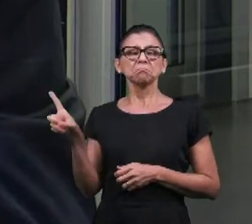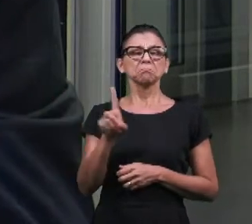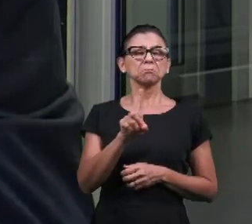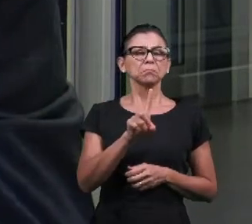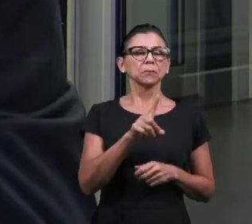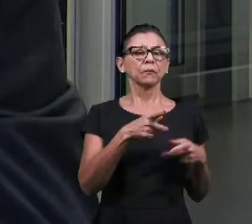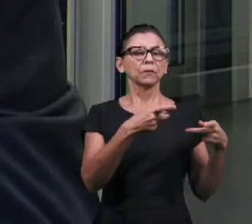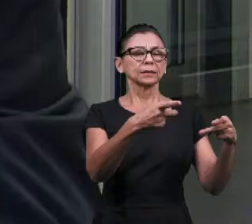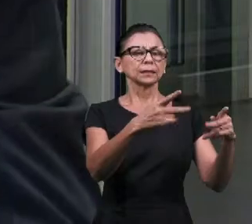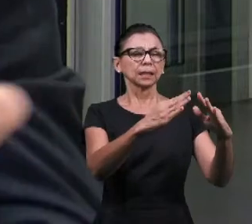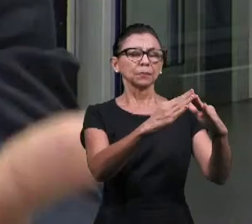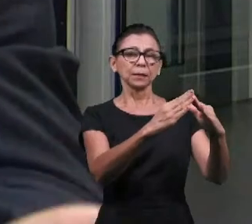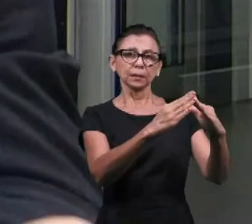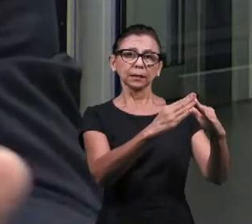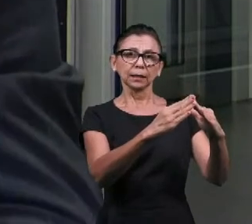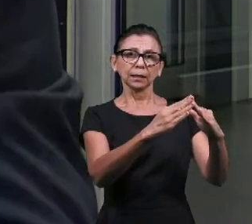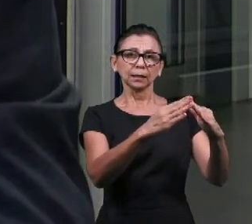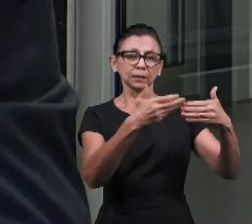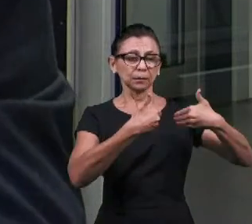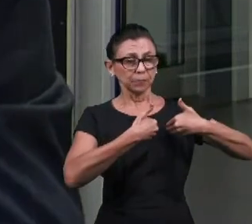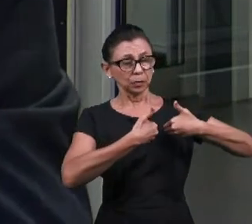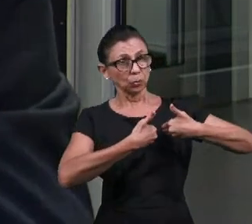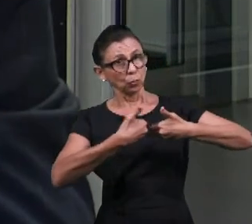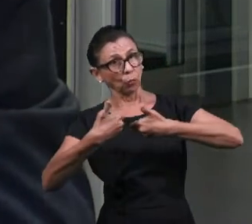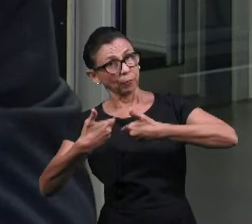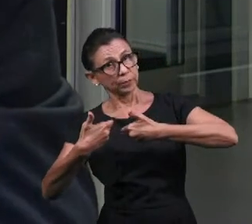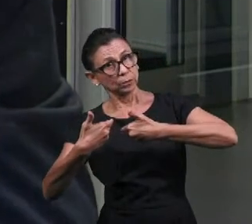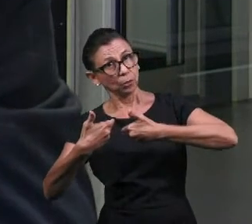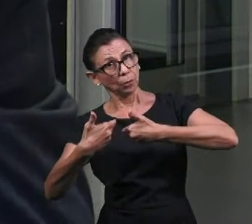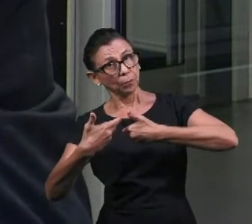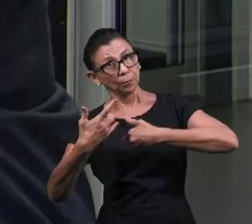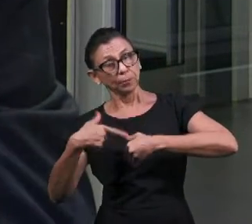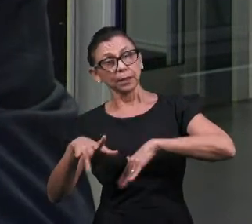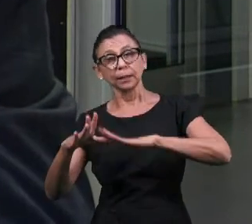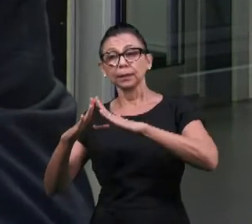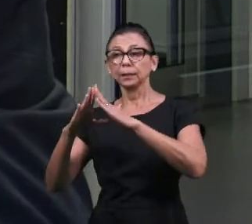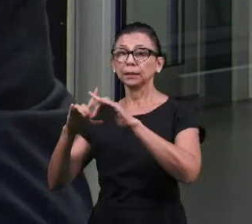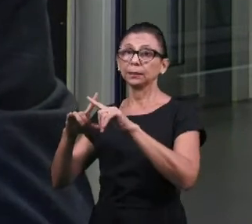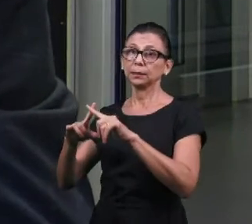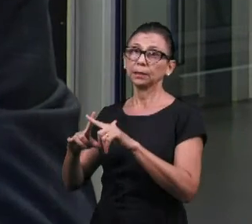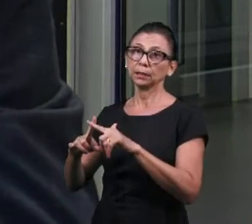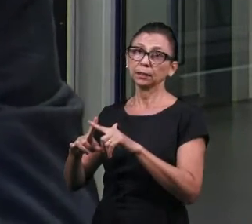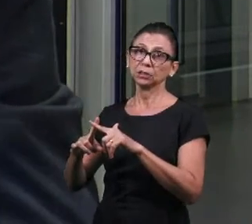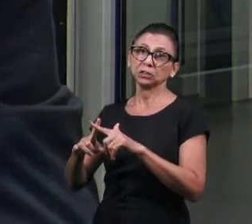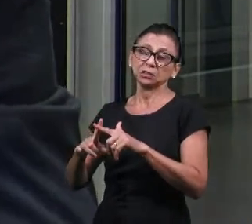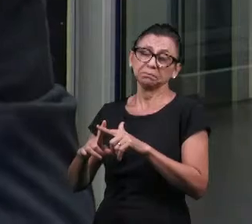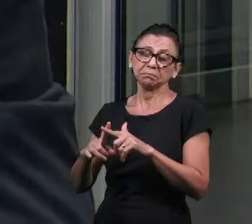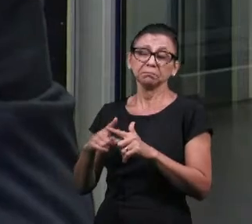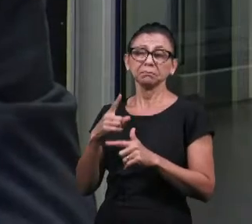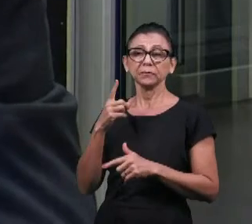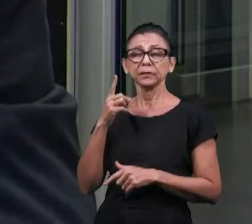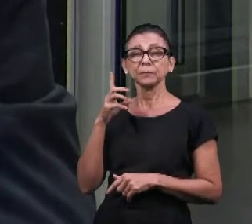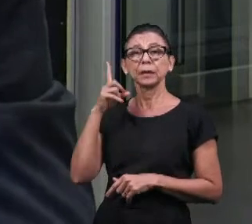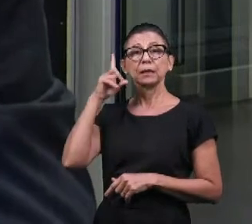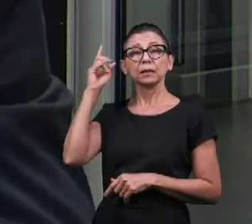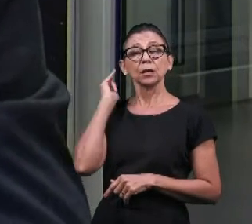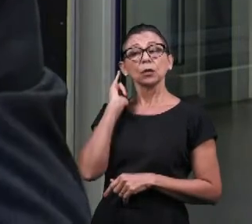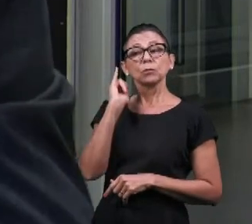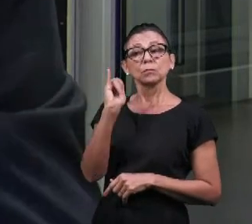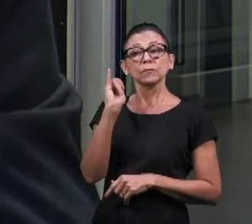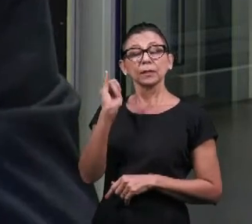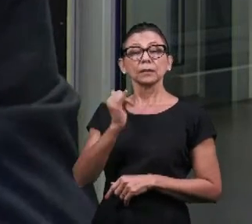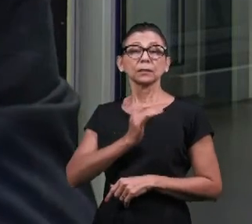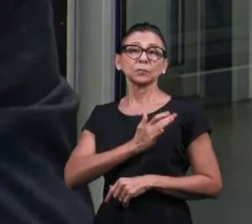veio justamente com o intuito de me apresentar à igreja e para que Deus pudesse falar ao meu coração, porque ela guardou a palavra